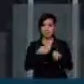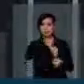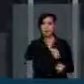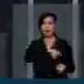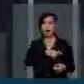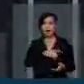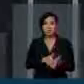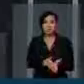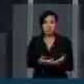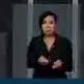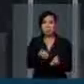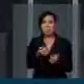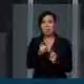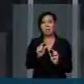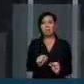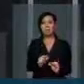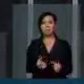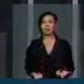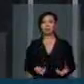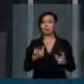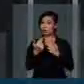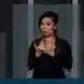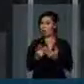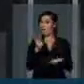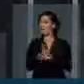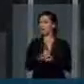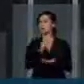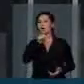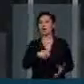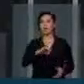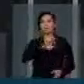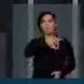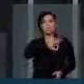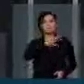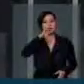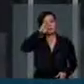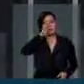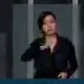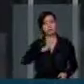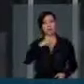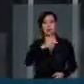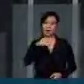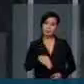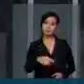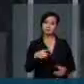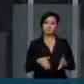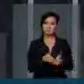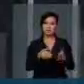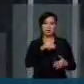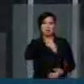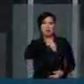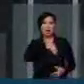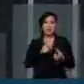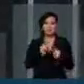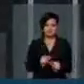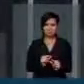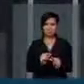Polícia Militar, também é uma miséria. Na verdade, quando nós falamos em 10% do PIB para a